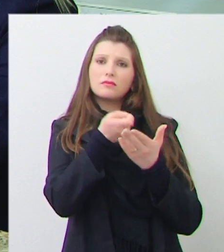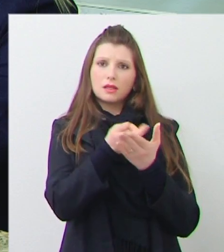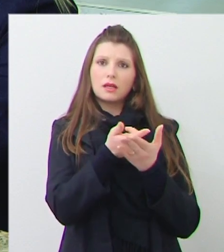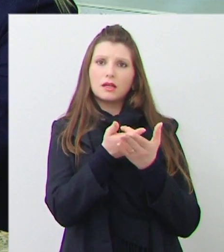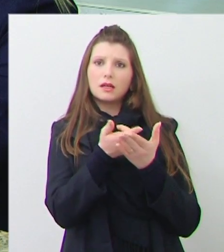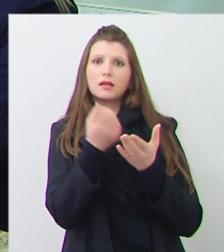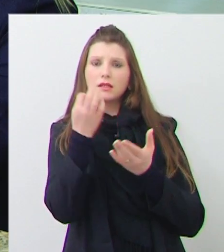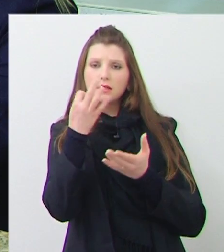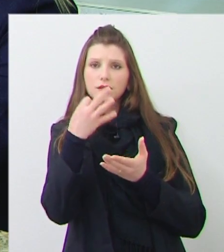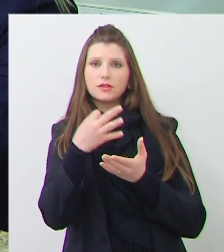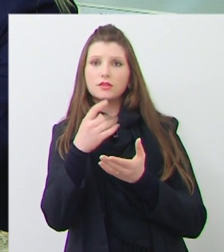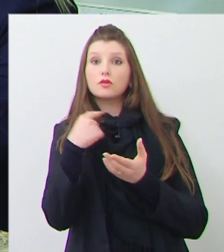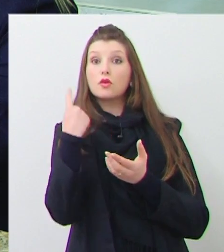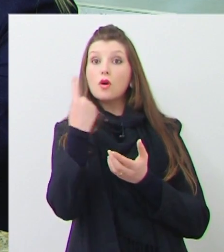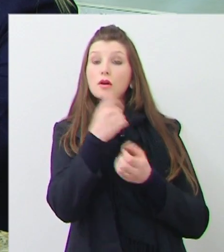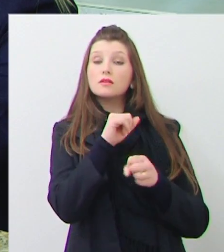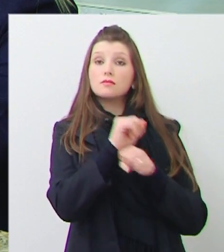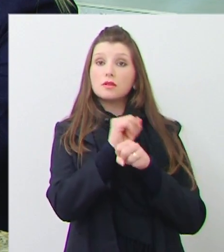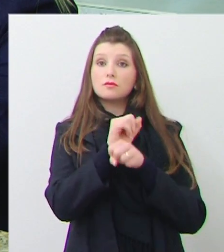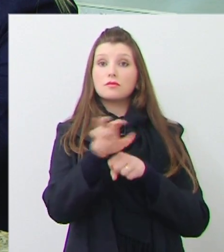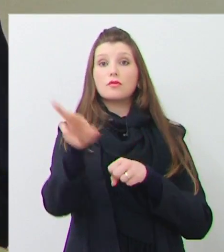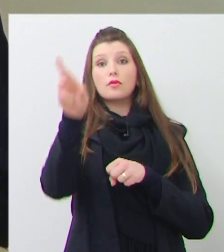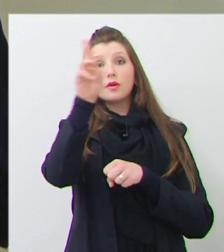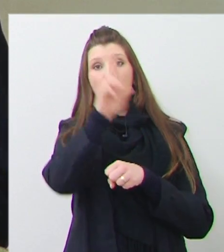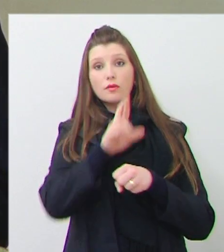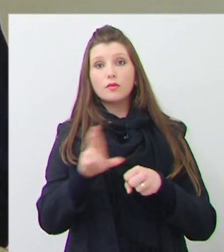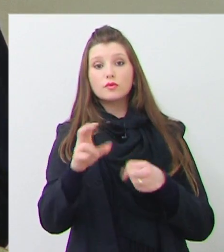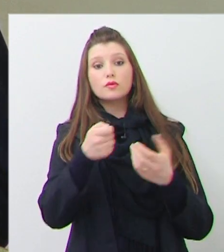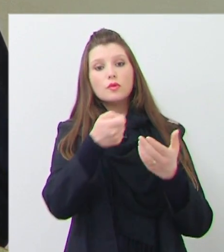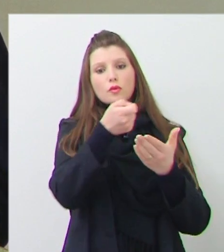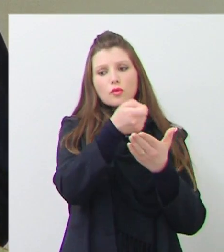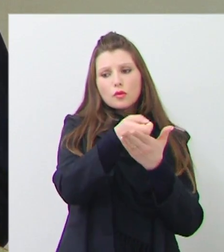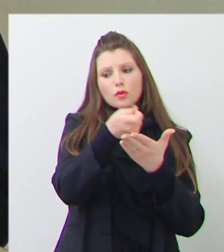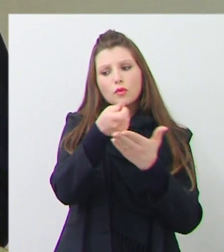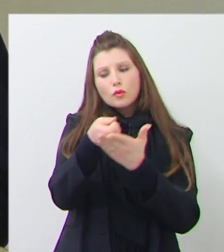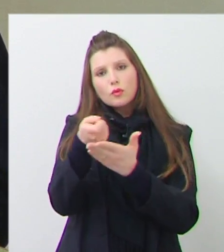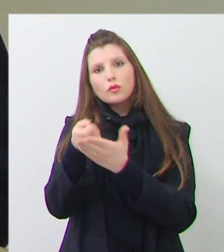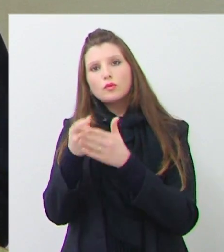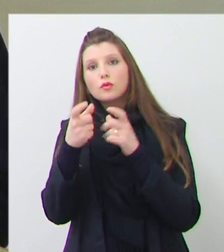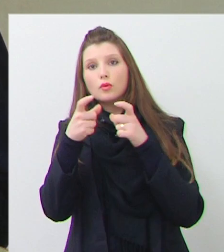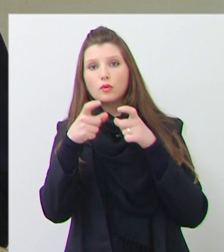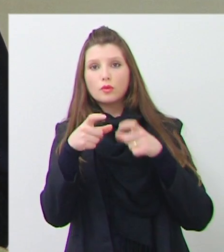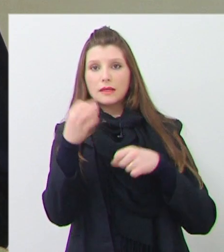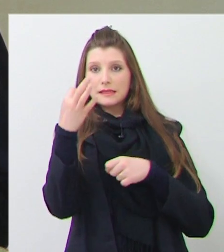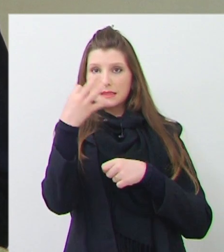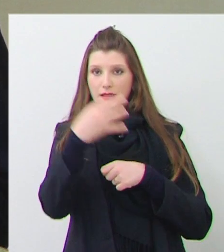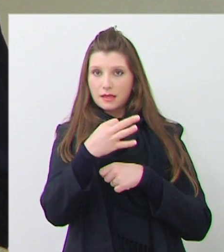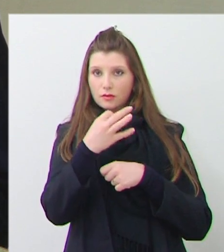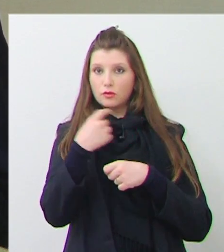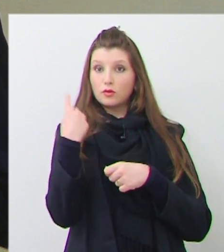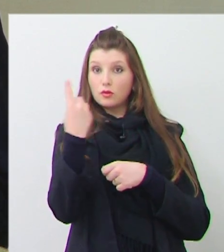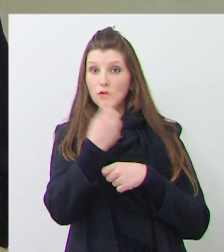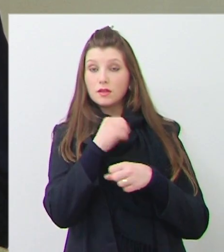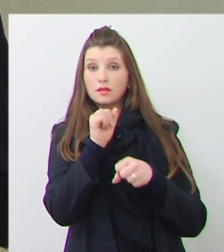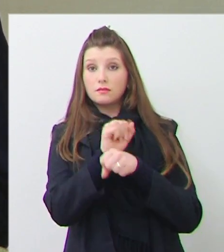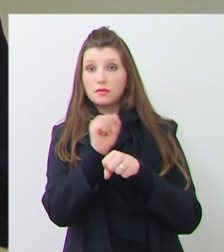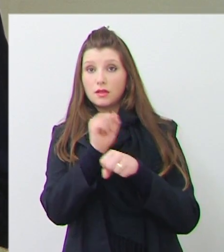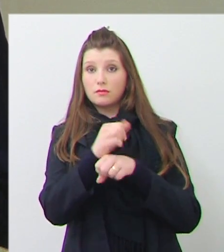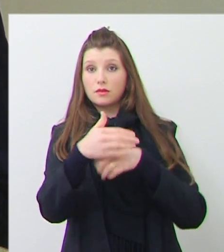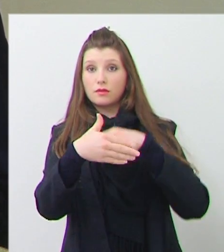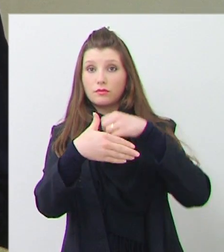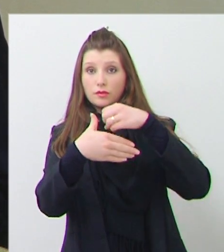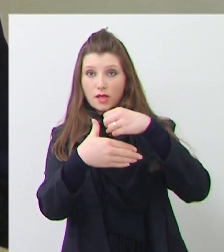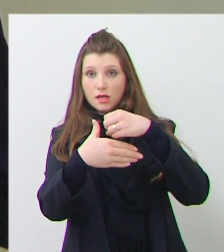é que os recursos sejam investidos. E o que nós esperamos é que a universidade